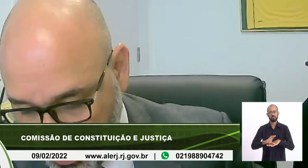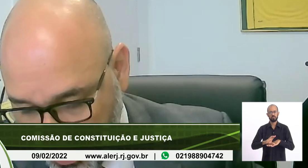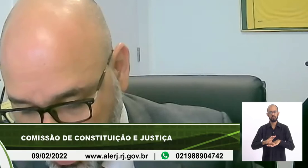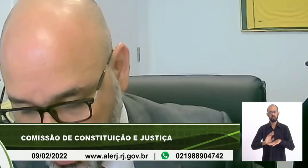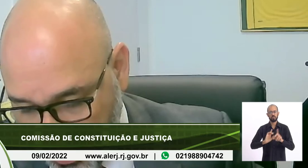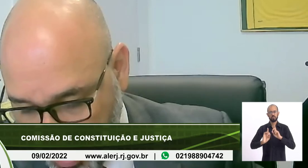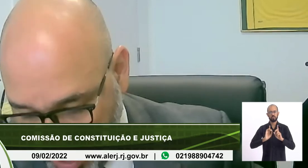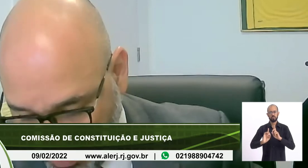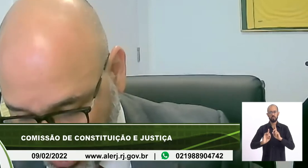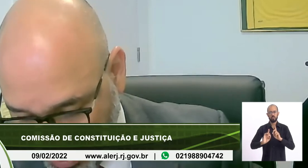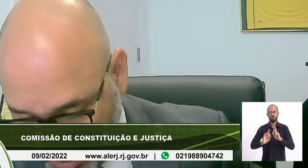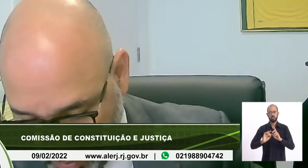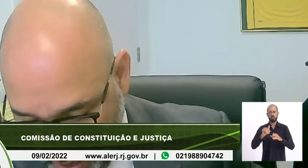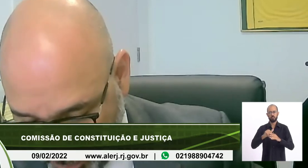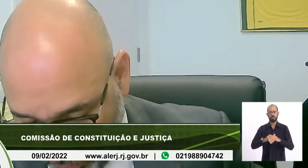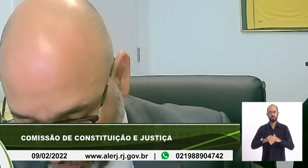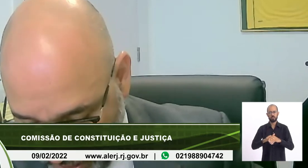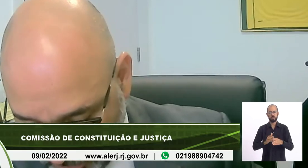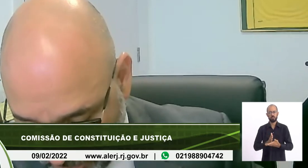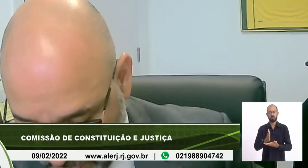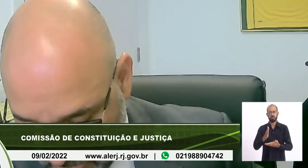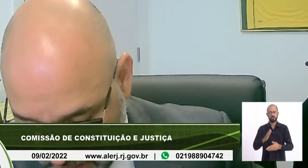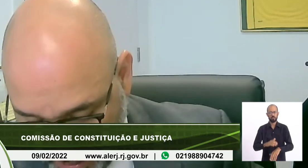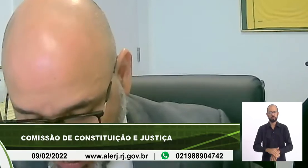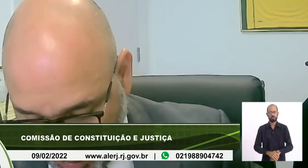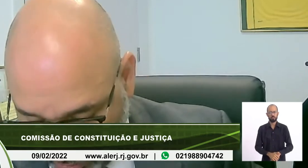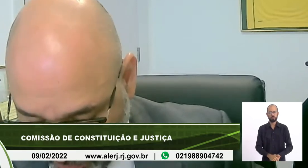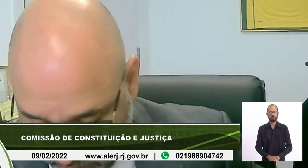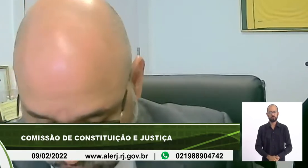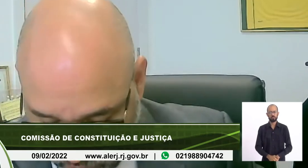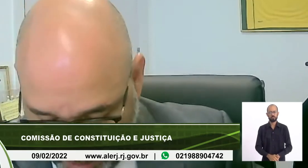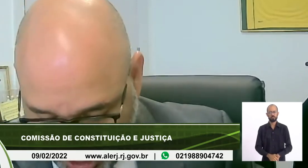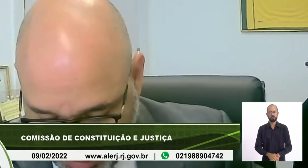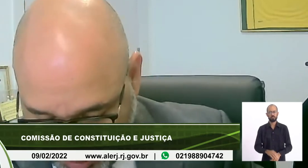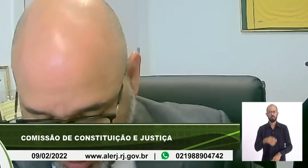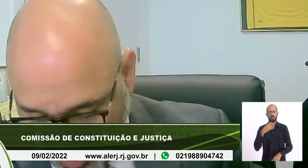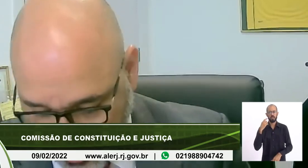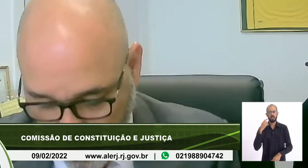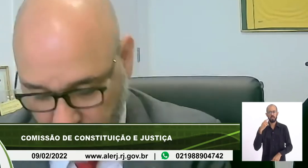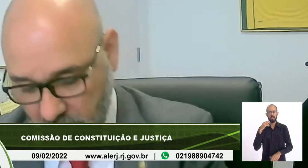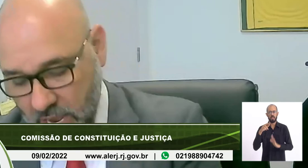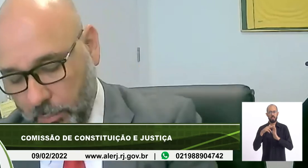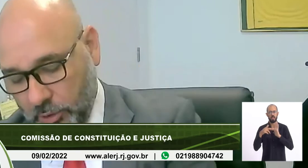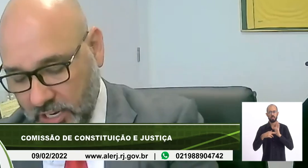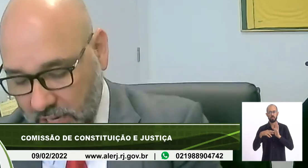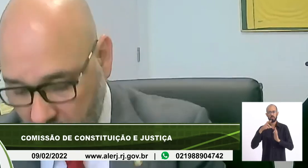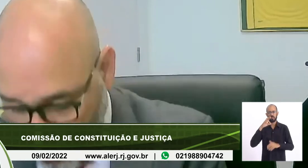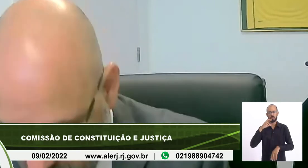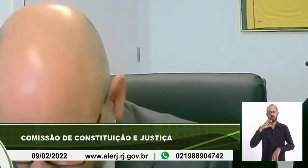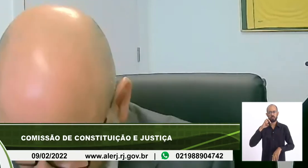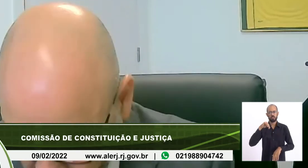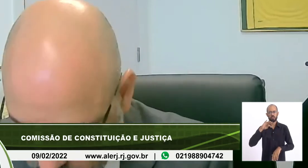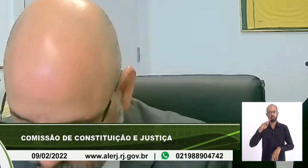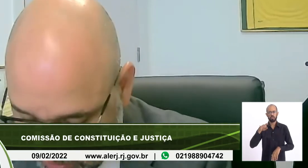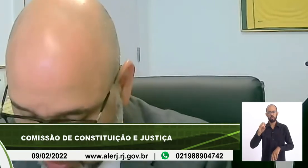discussão, em votação, aprovado. Relator, deputado Chico Machado, 67. Projeto